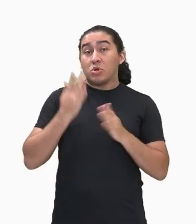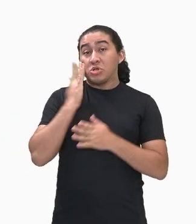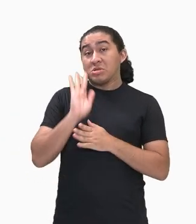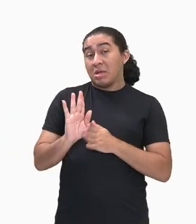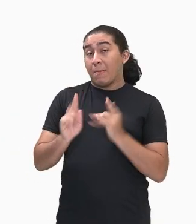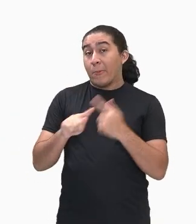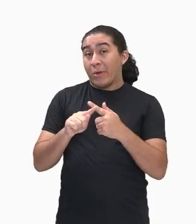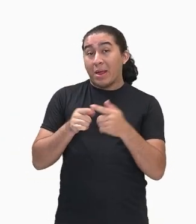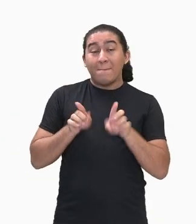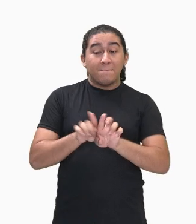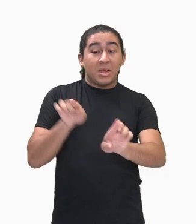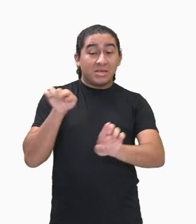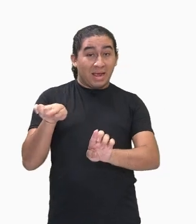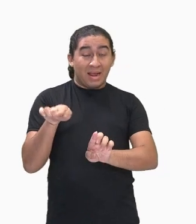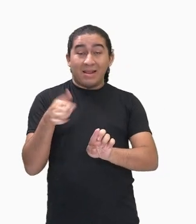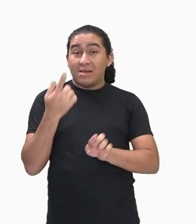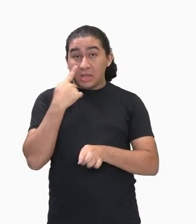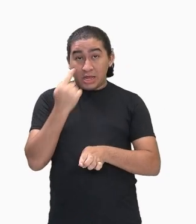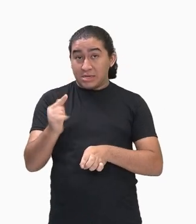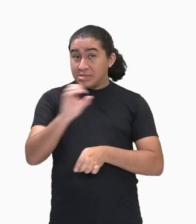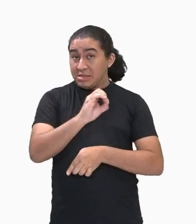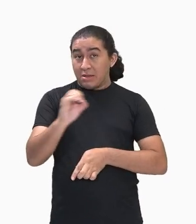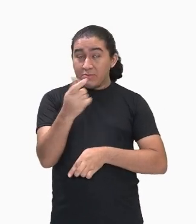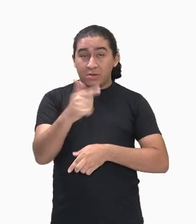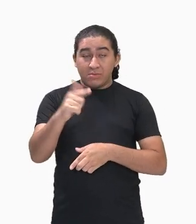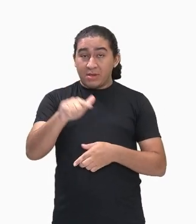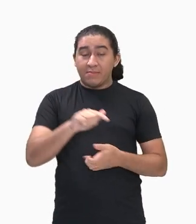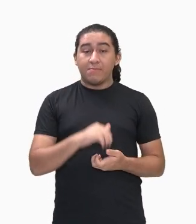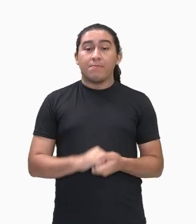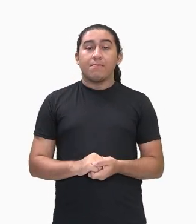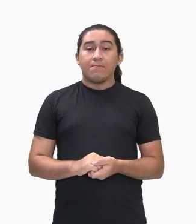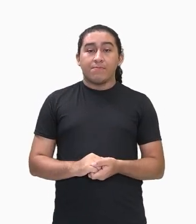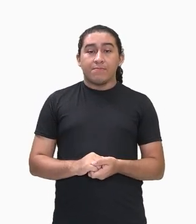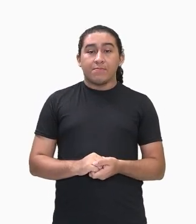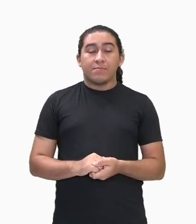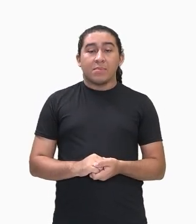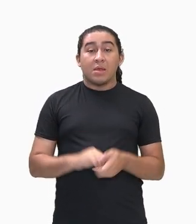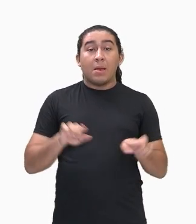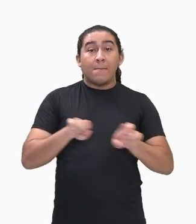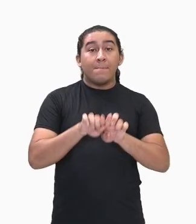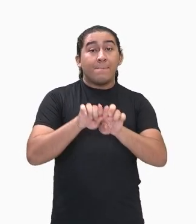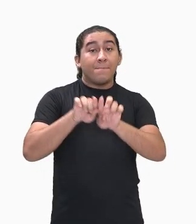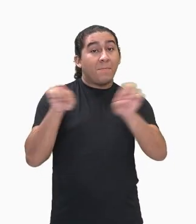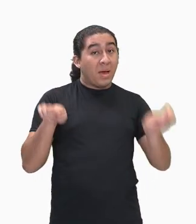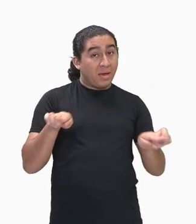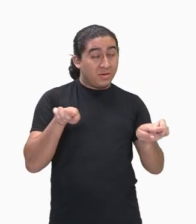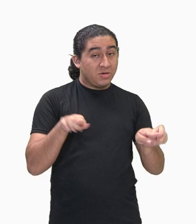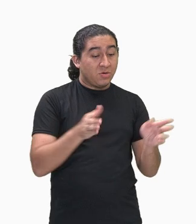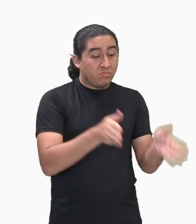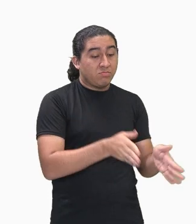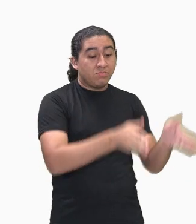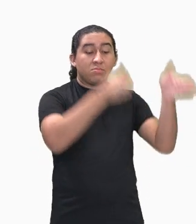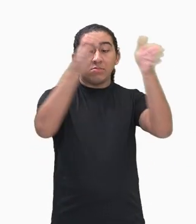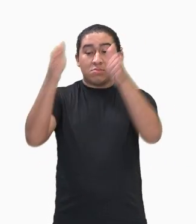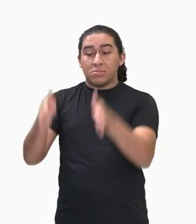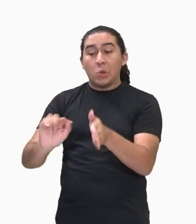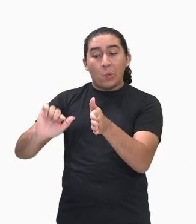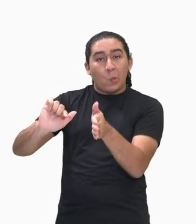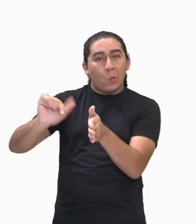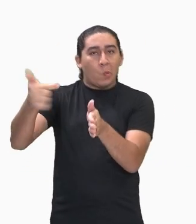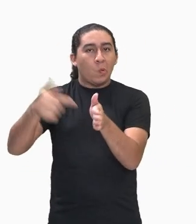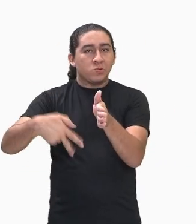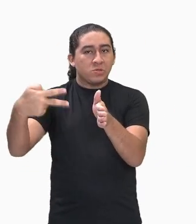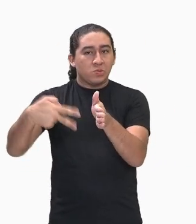mas ela não está interessada. Já, né, tem um livro ali do outro lado, no